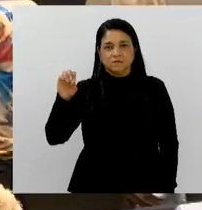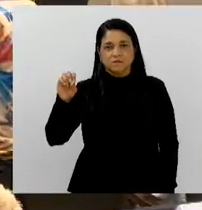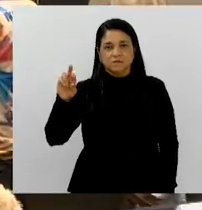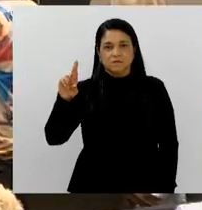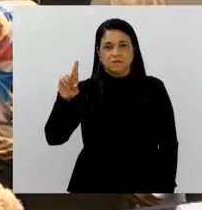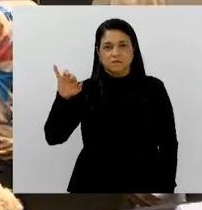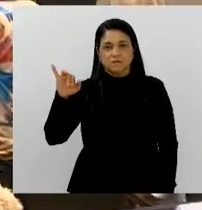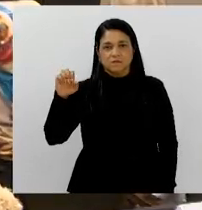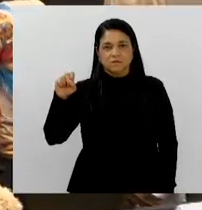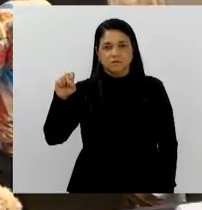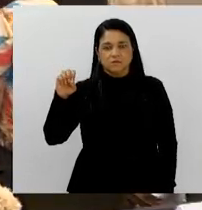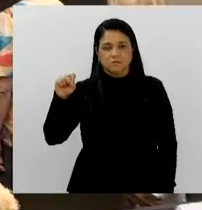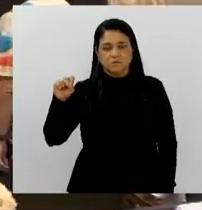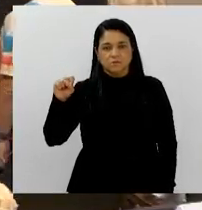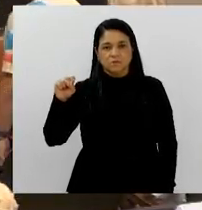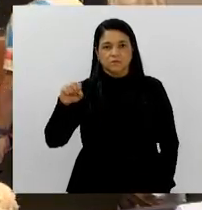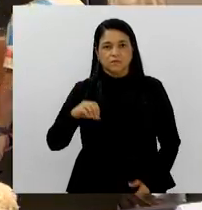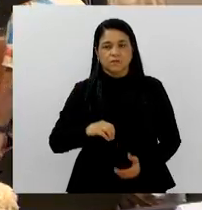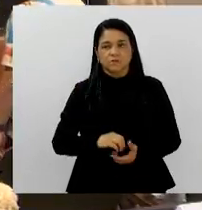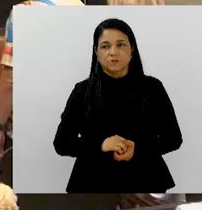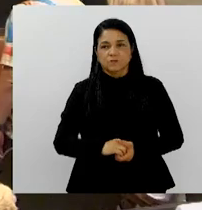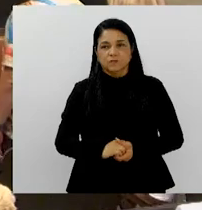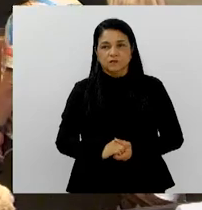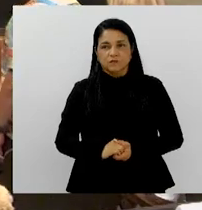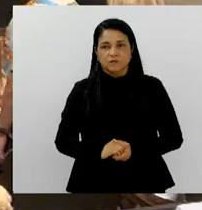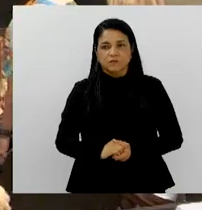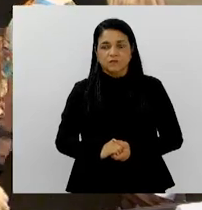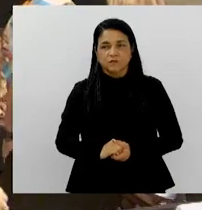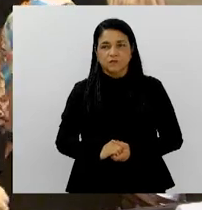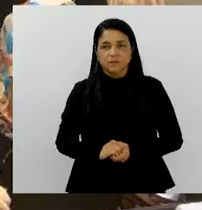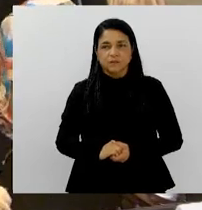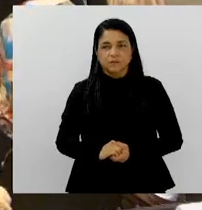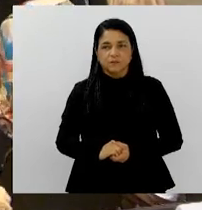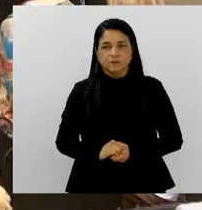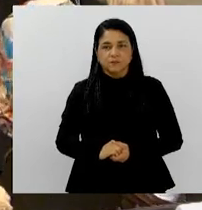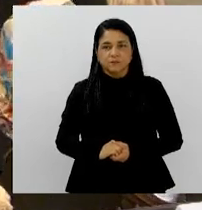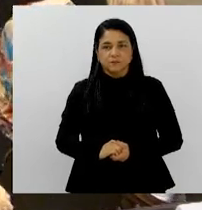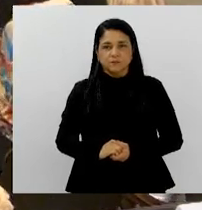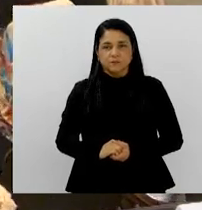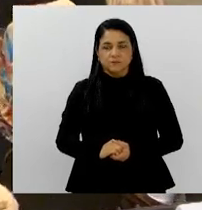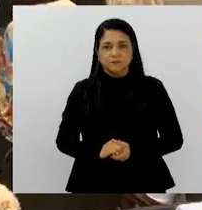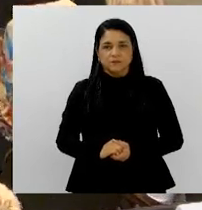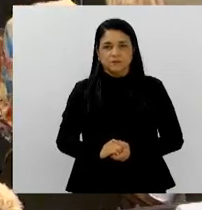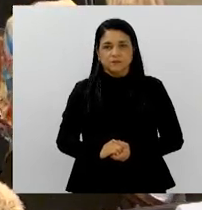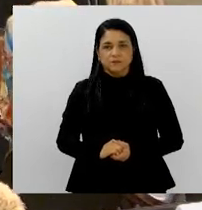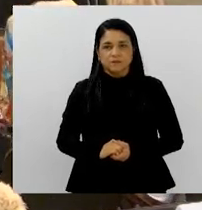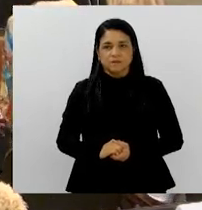Não, obrigado. Não, tá bom. Gosto de carinho e peço suficiente.